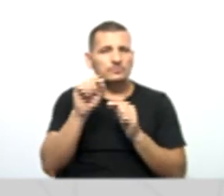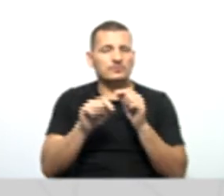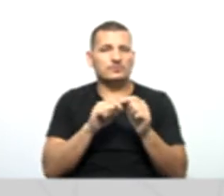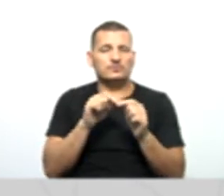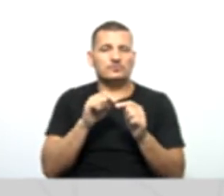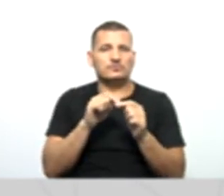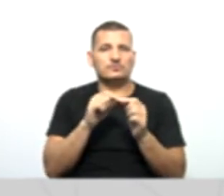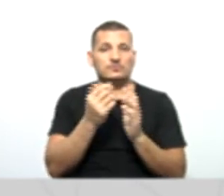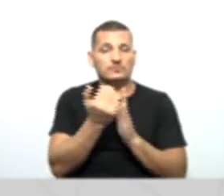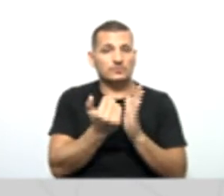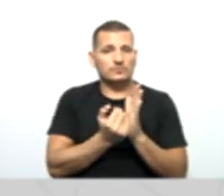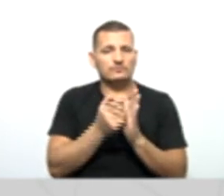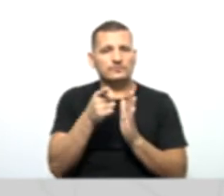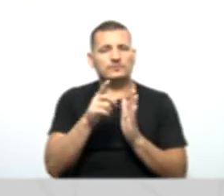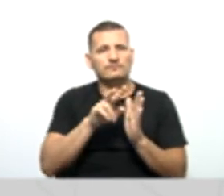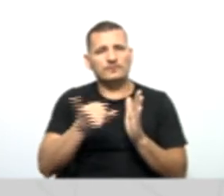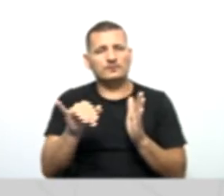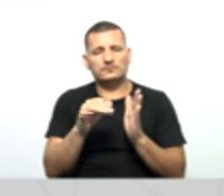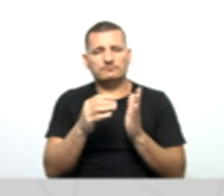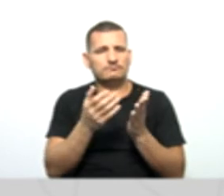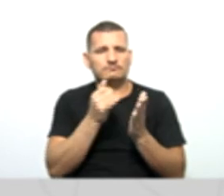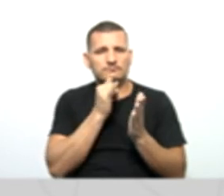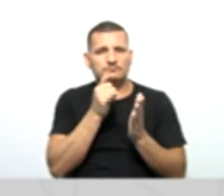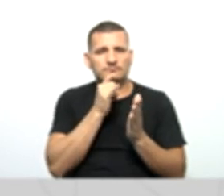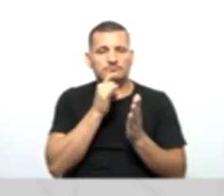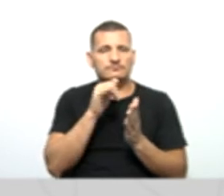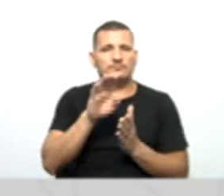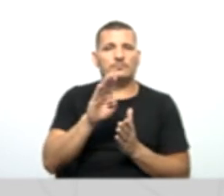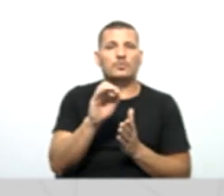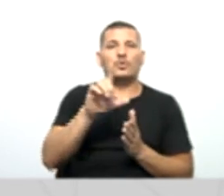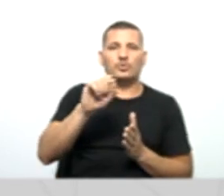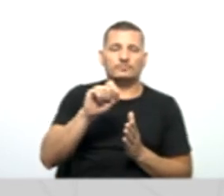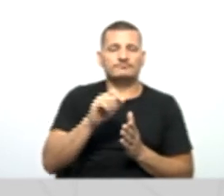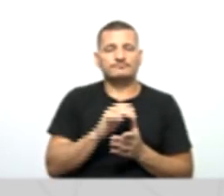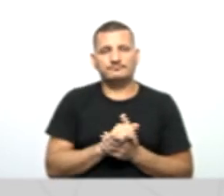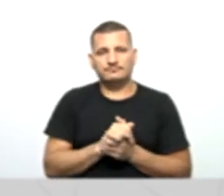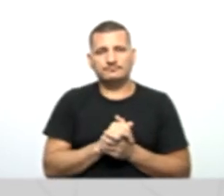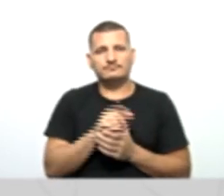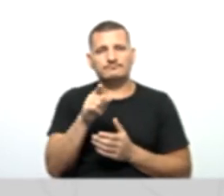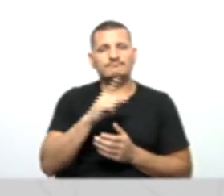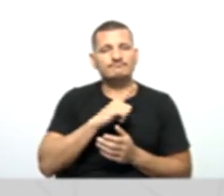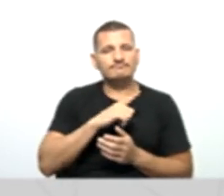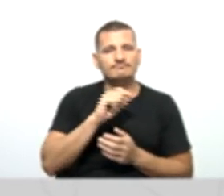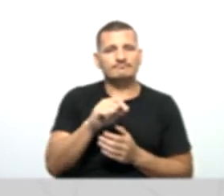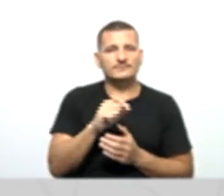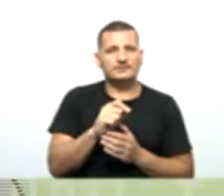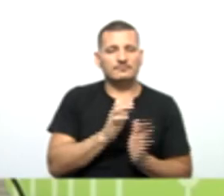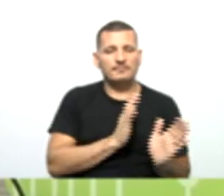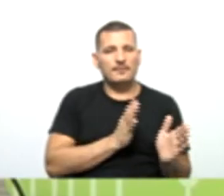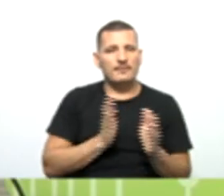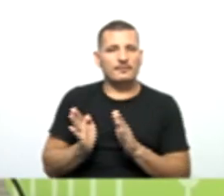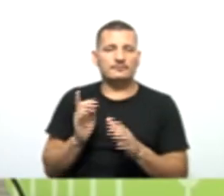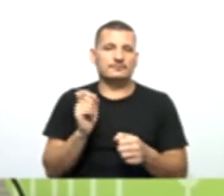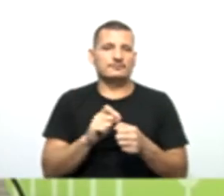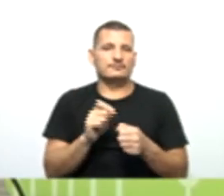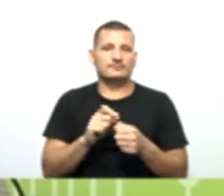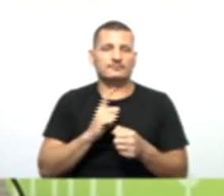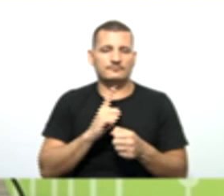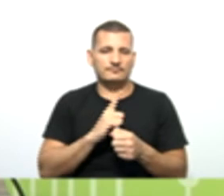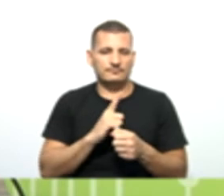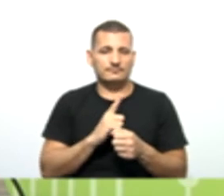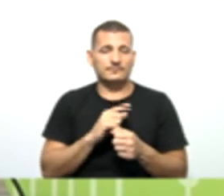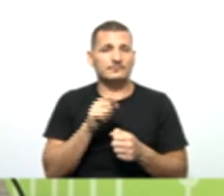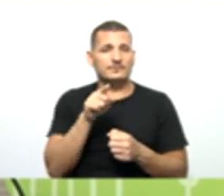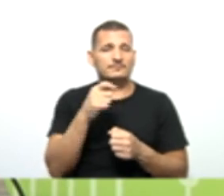vai desenhar as atividades, vamos pegar aqui a receita de bolo, você tem uma sequência de atividades a ser feita. Então, você